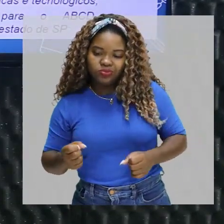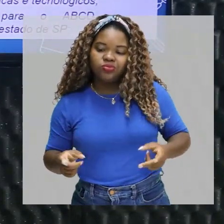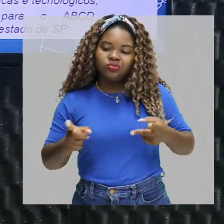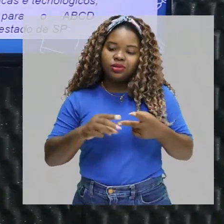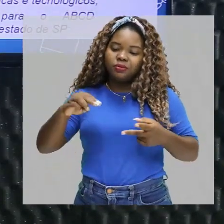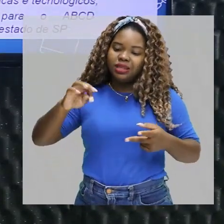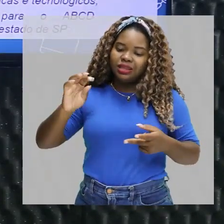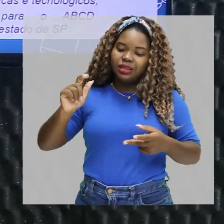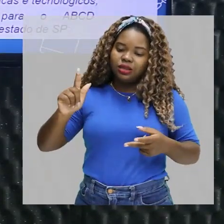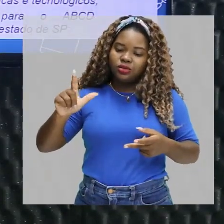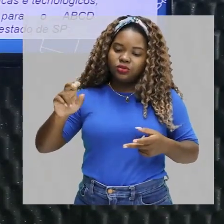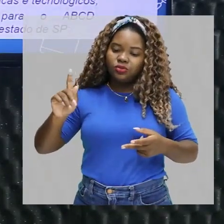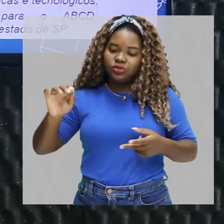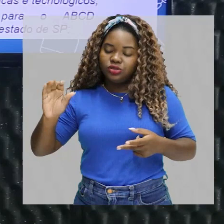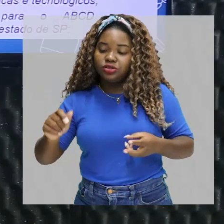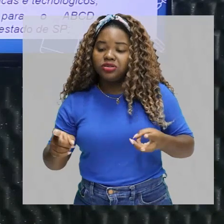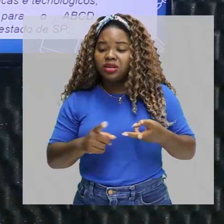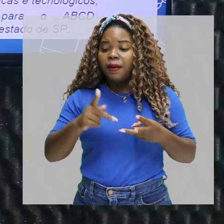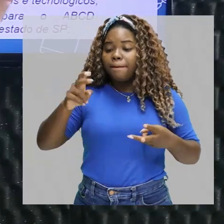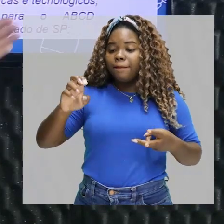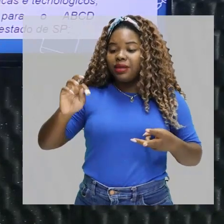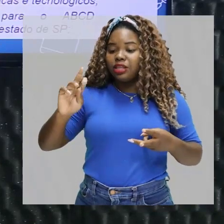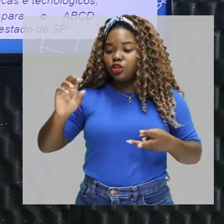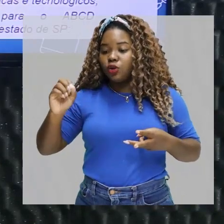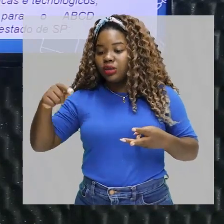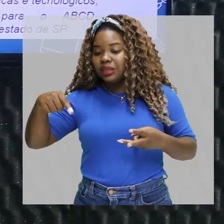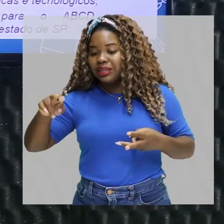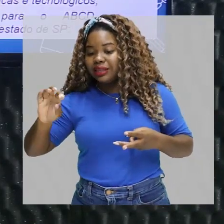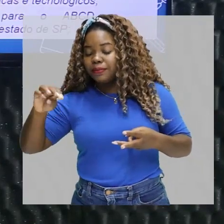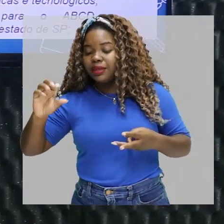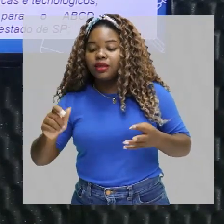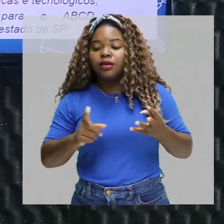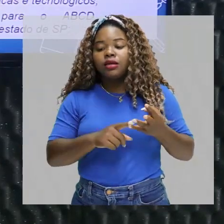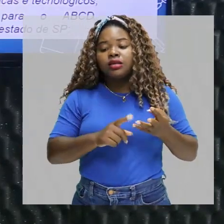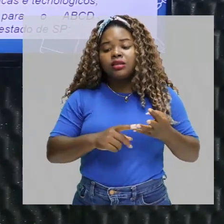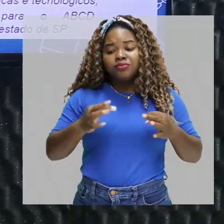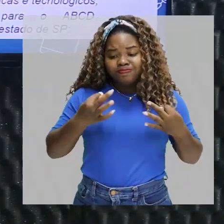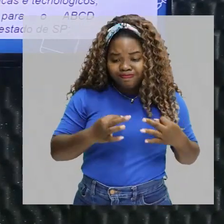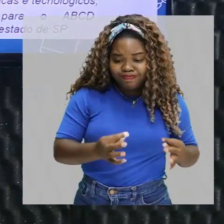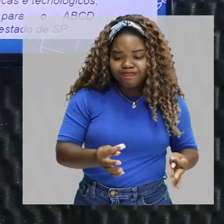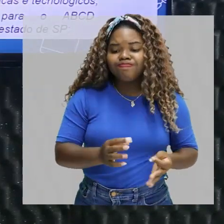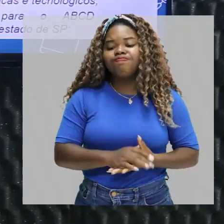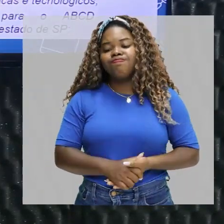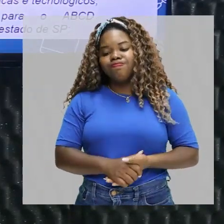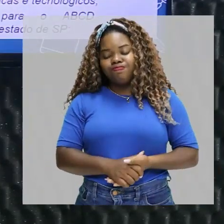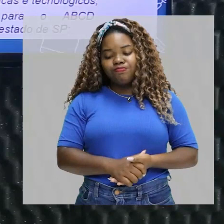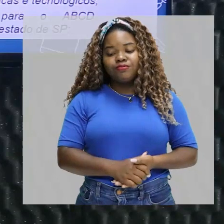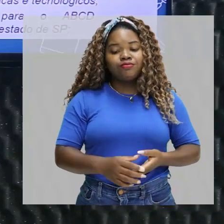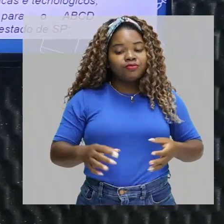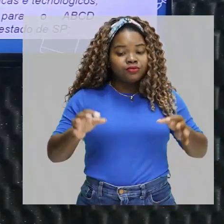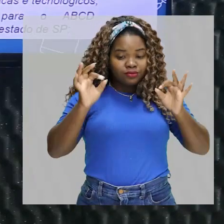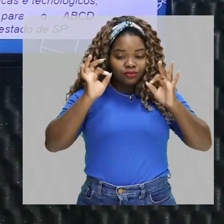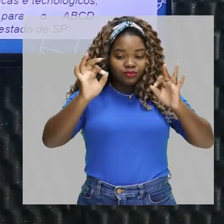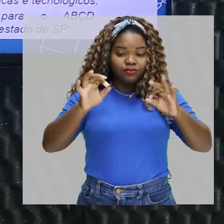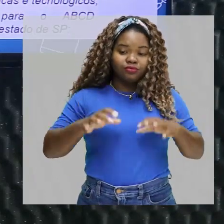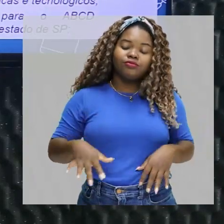metalurgia petroquímicas automobilísticas e tecnológicas Tá certo muita atenção então a esses